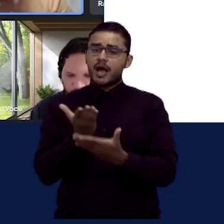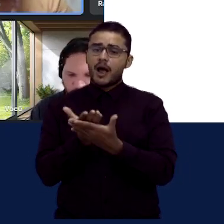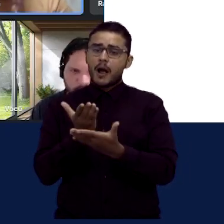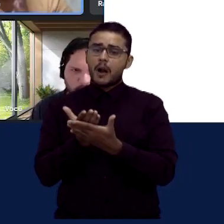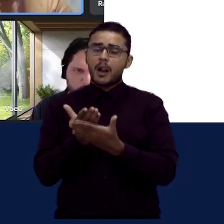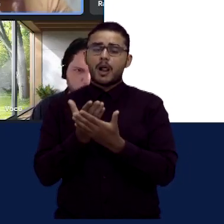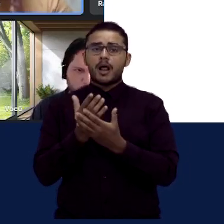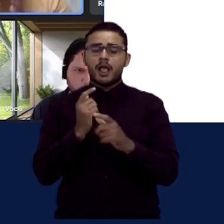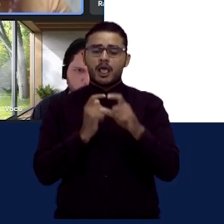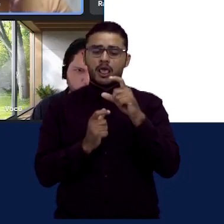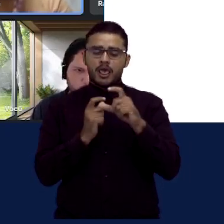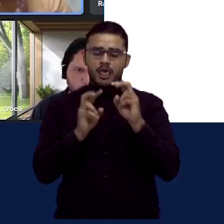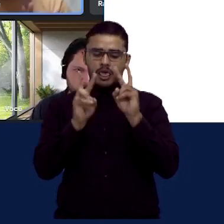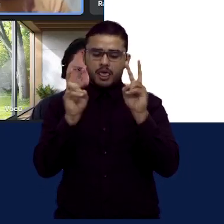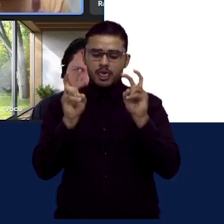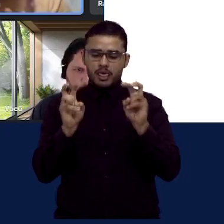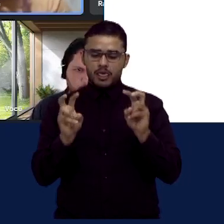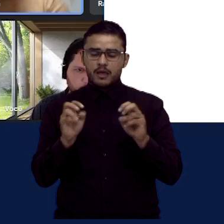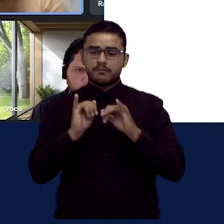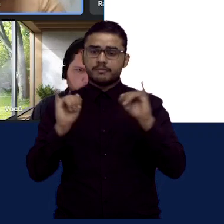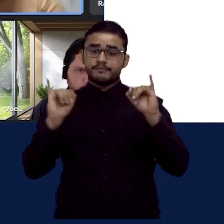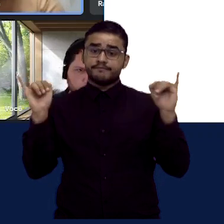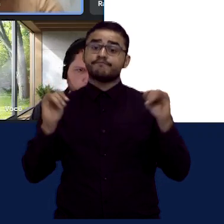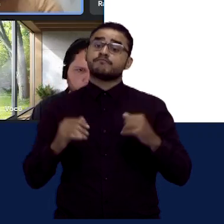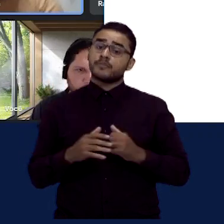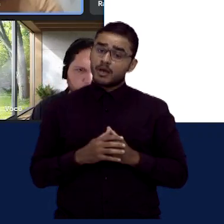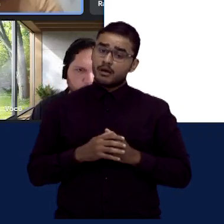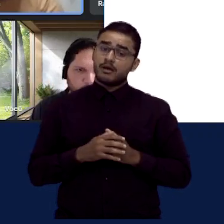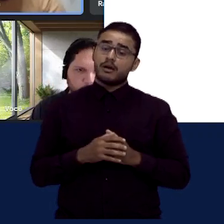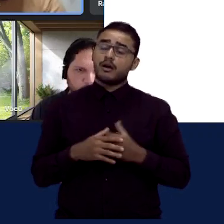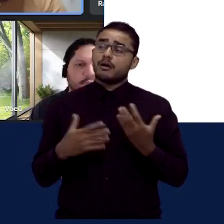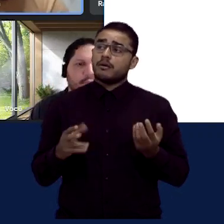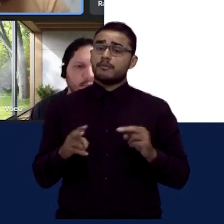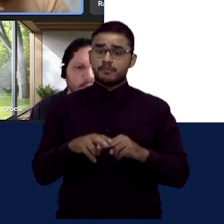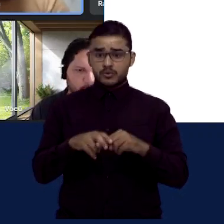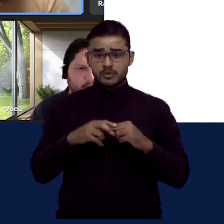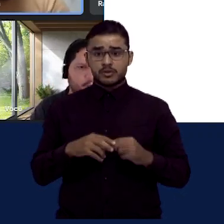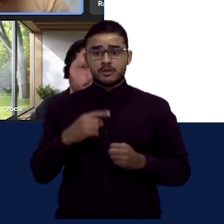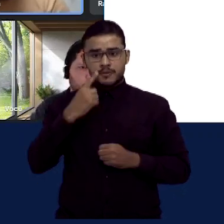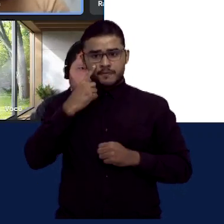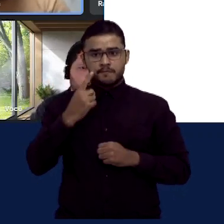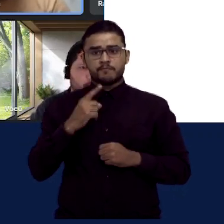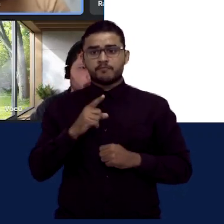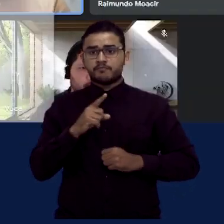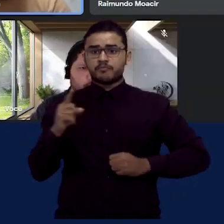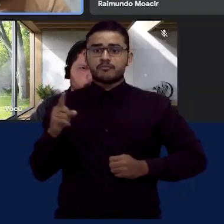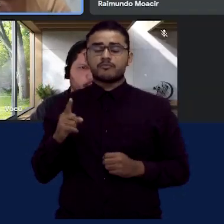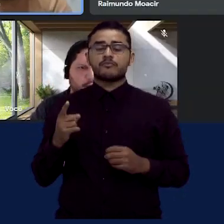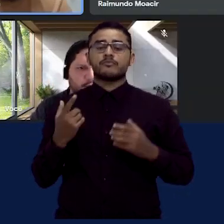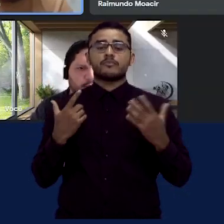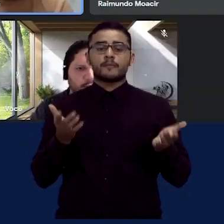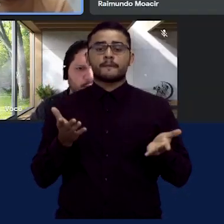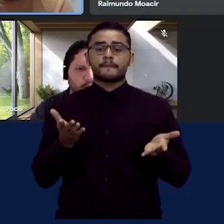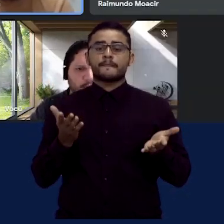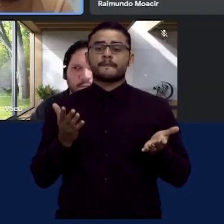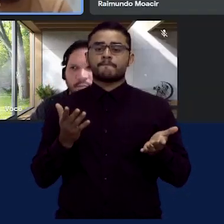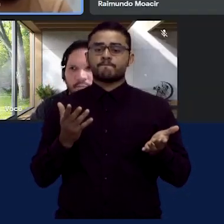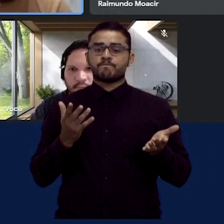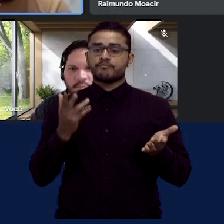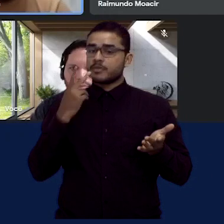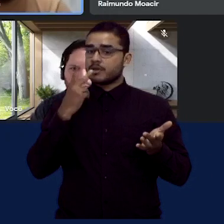né? Foram eles que me ensinaram a potencialidade das histórias em quadrinhos, além da diversão,